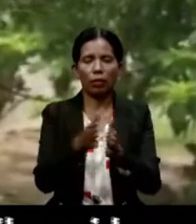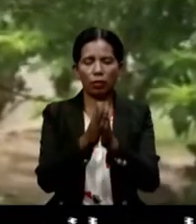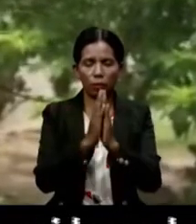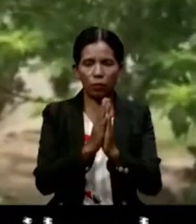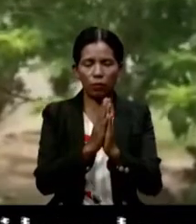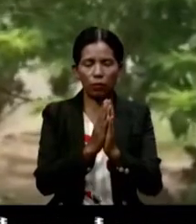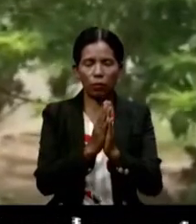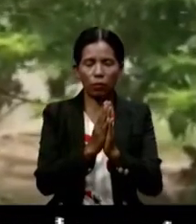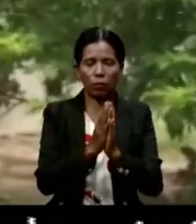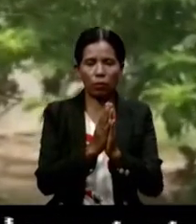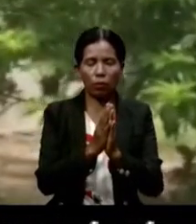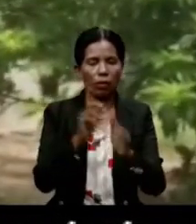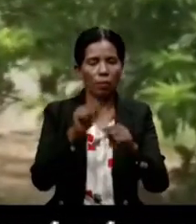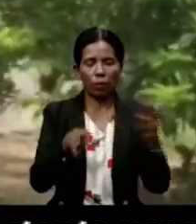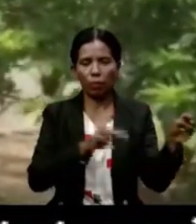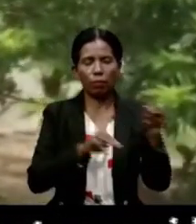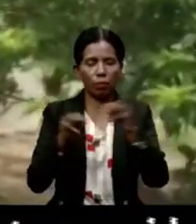diretia